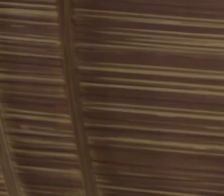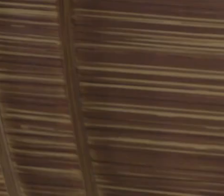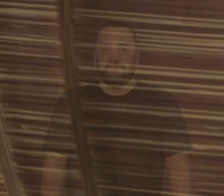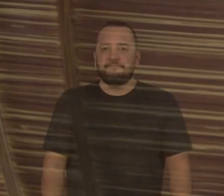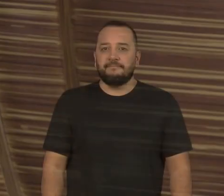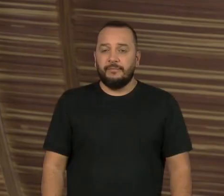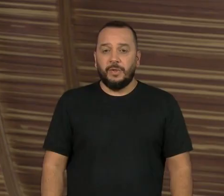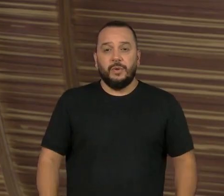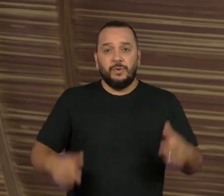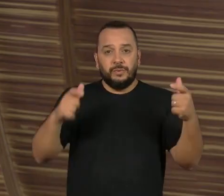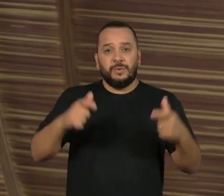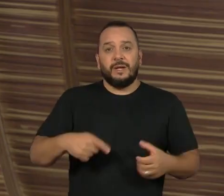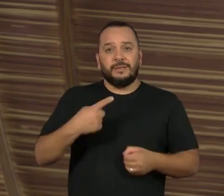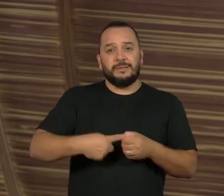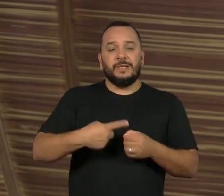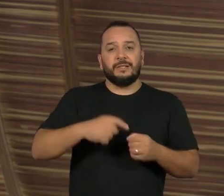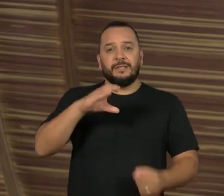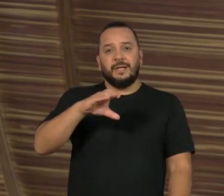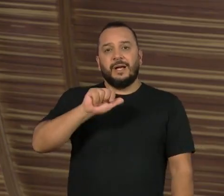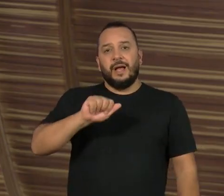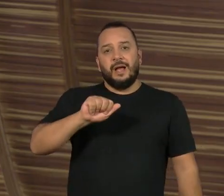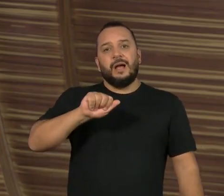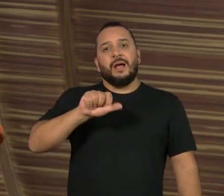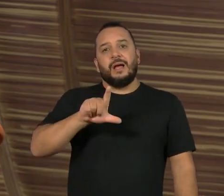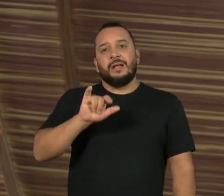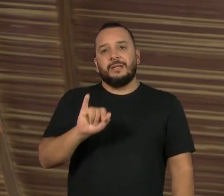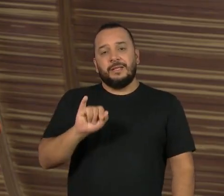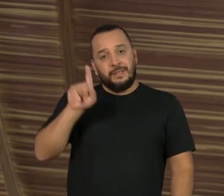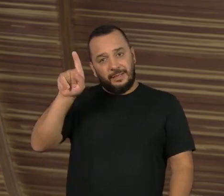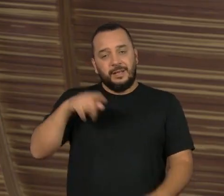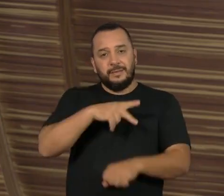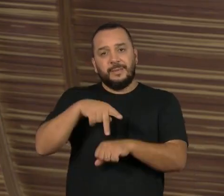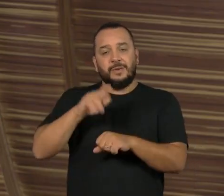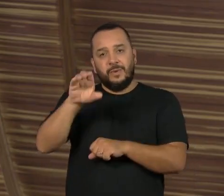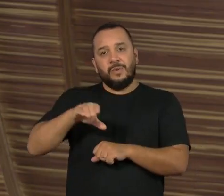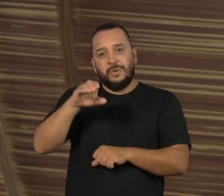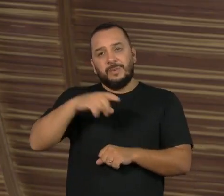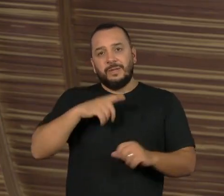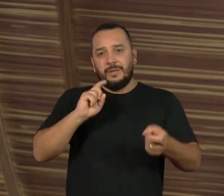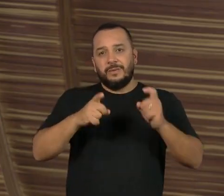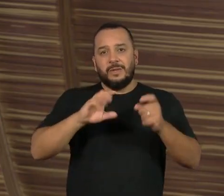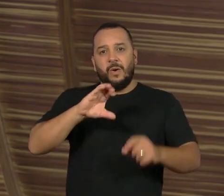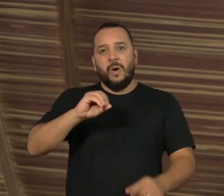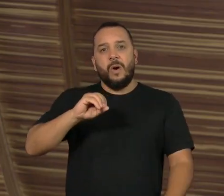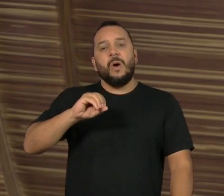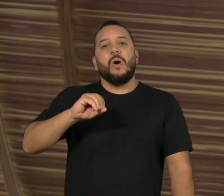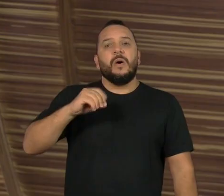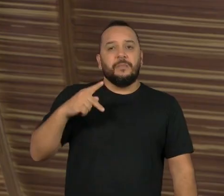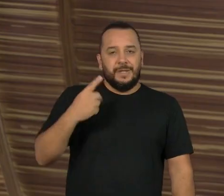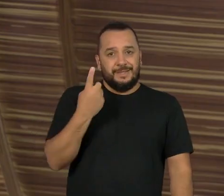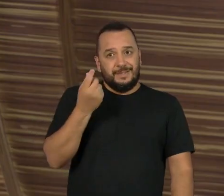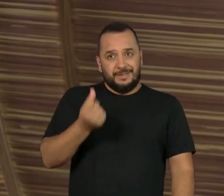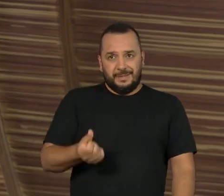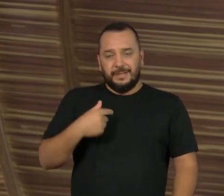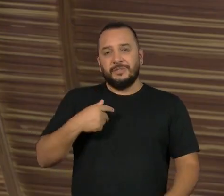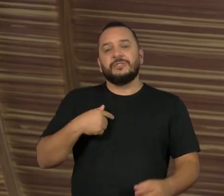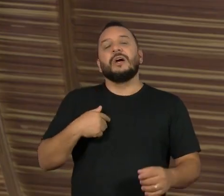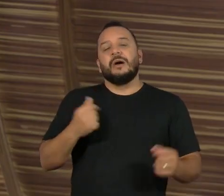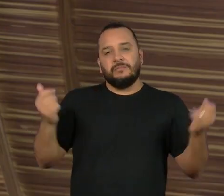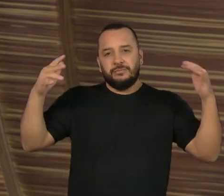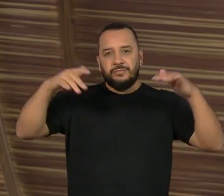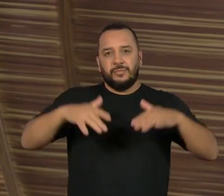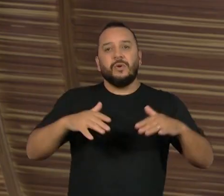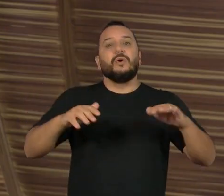A cidade de Cali, na Colômbia, vai sediar a COP16, Conferência das Nações Unidas sobre Biodiversidade, que terá como